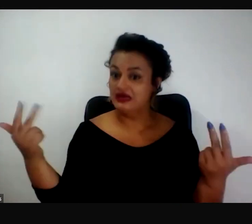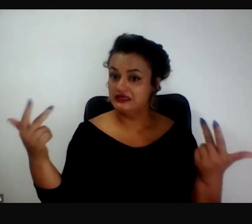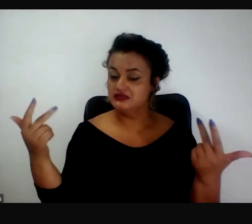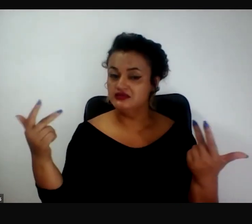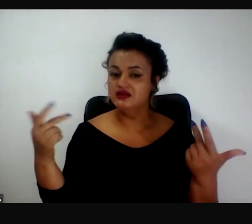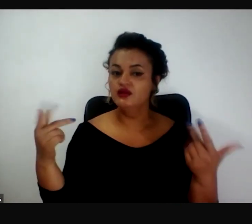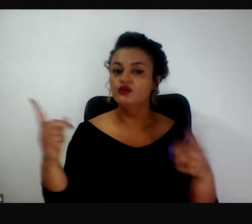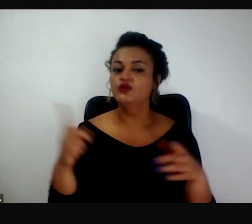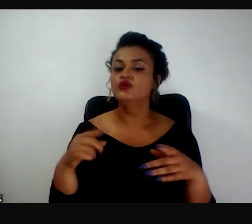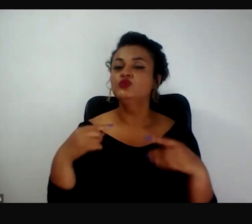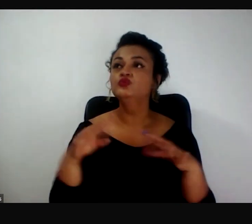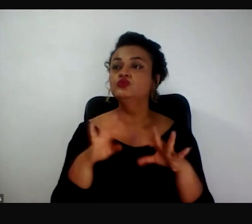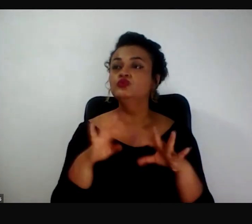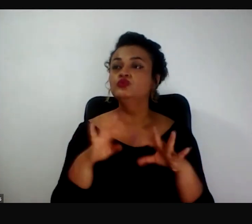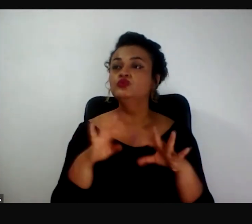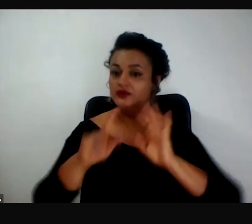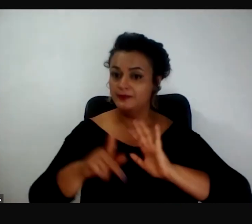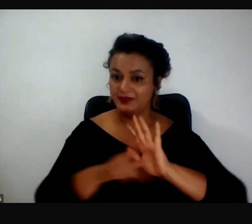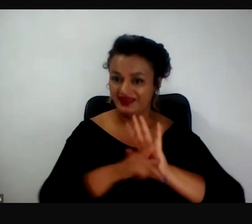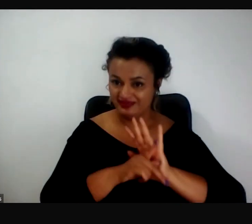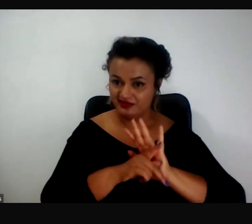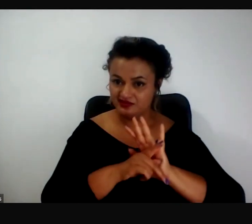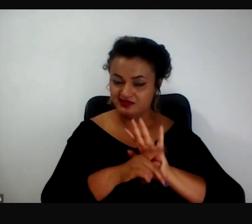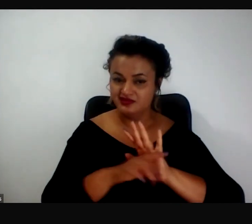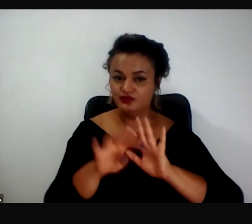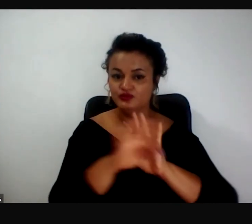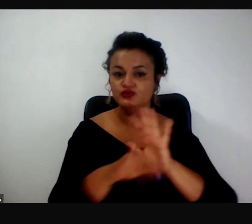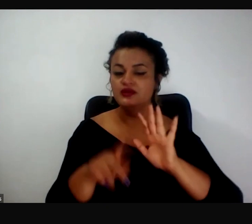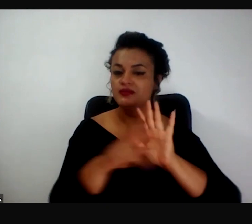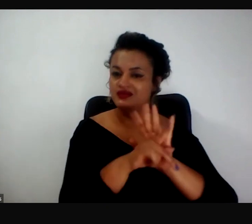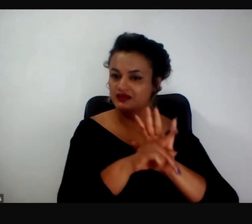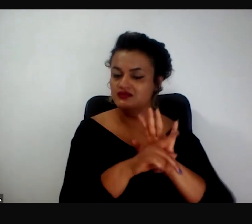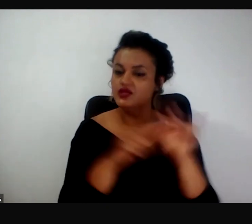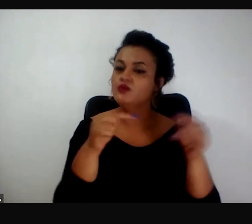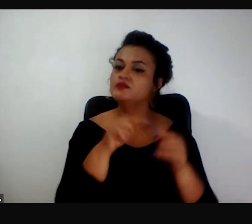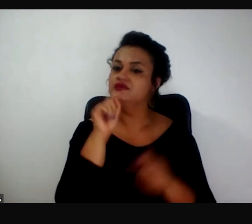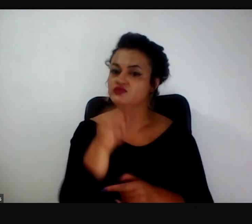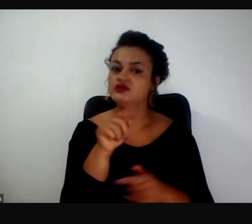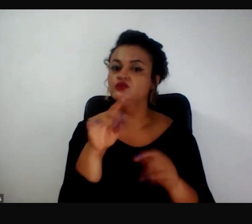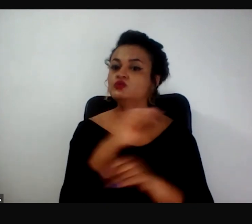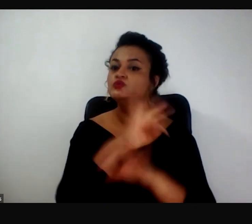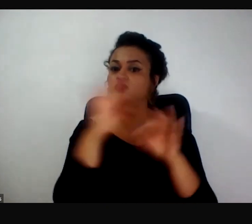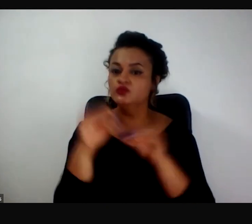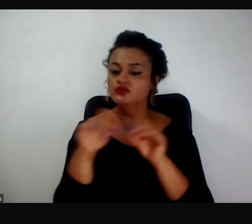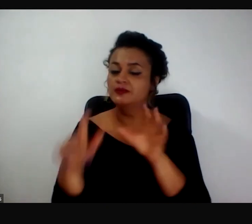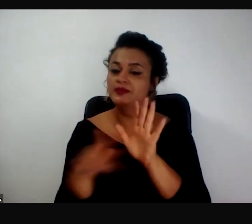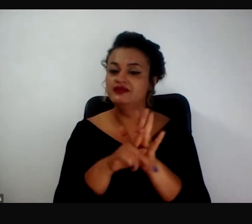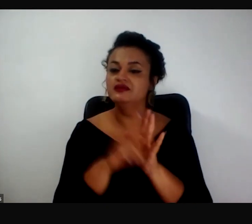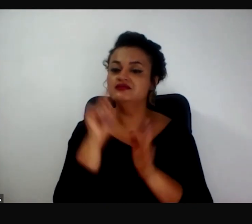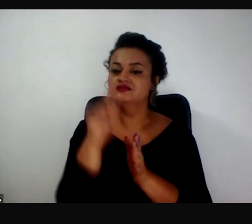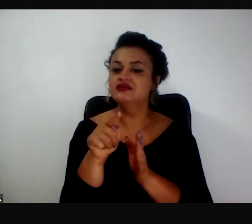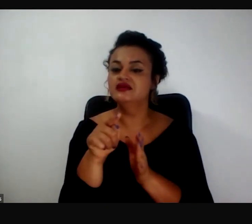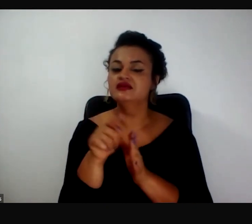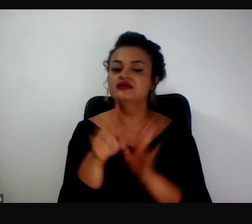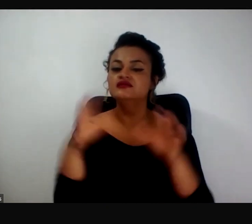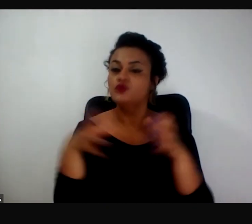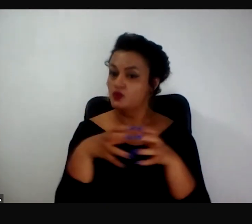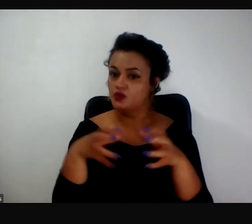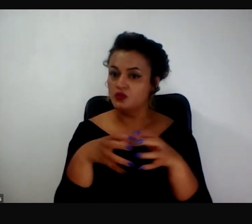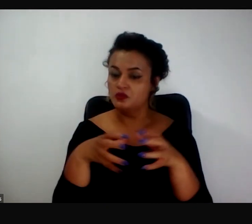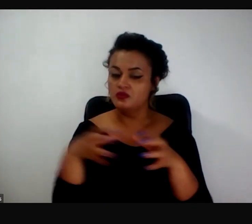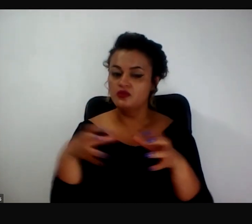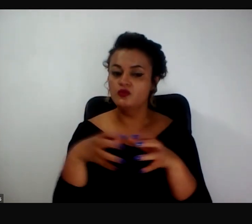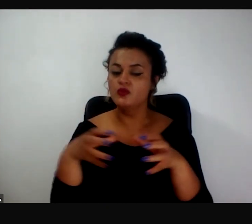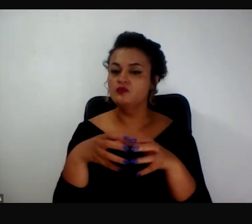todos os membros, não só aqueles constituídos em sala, todos os membros que são membros do